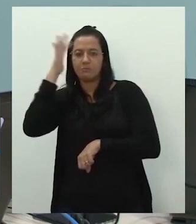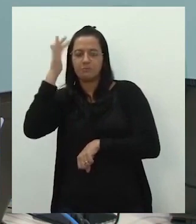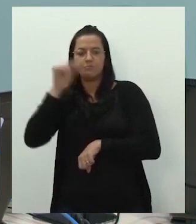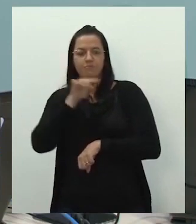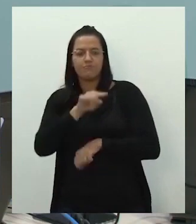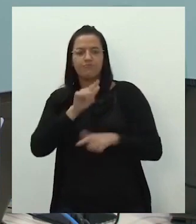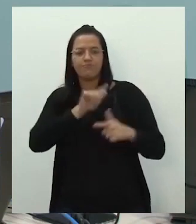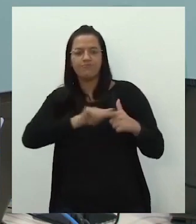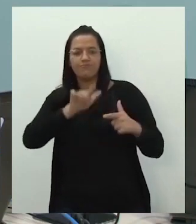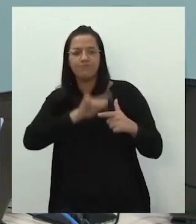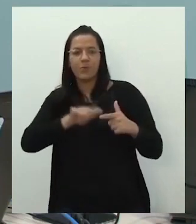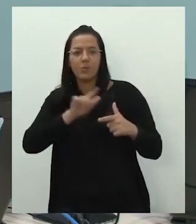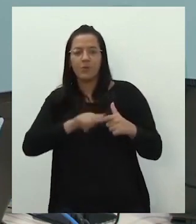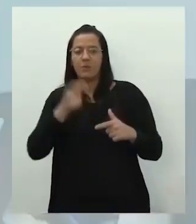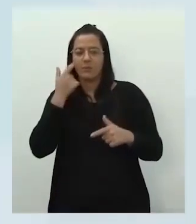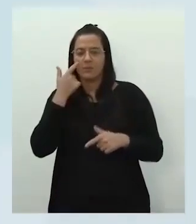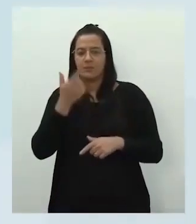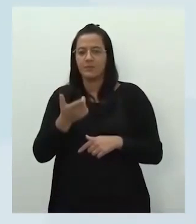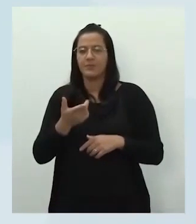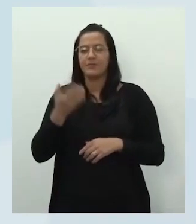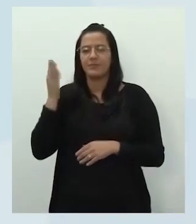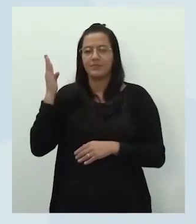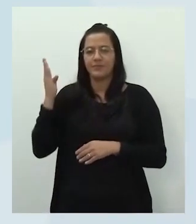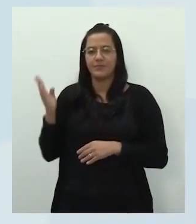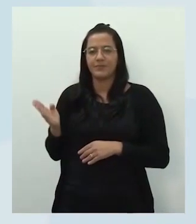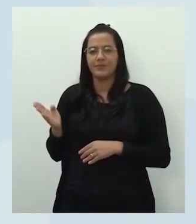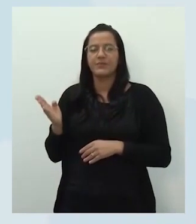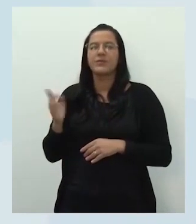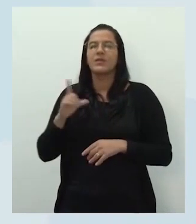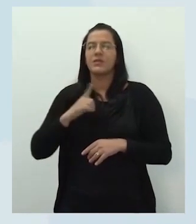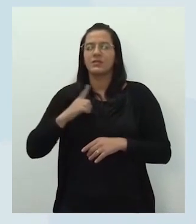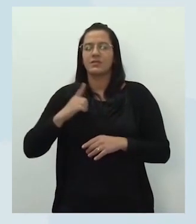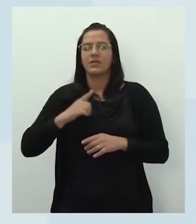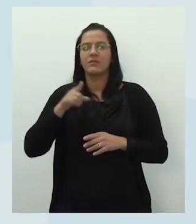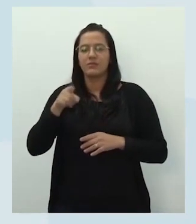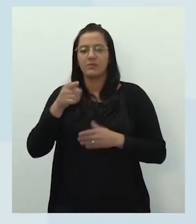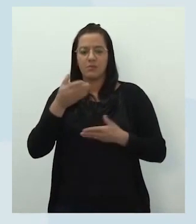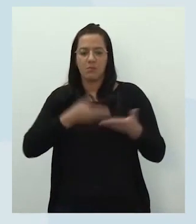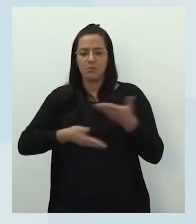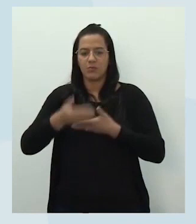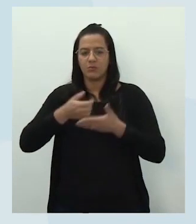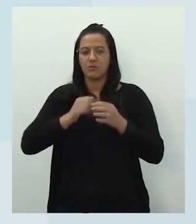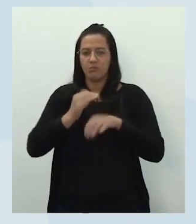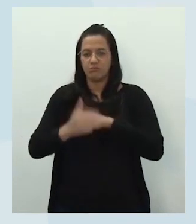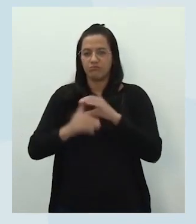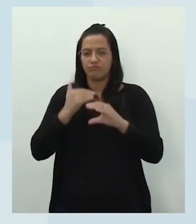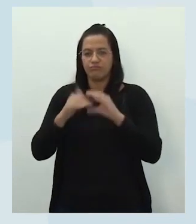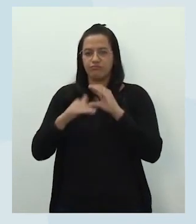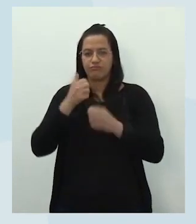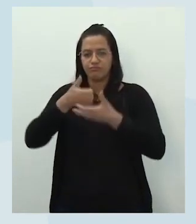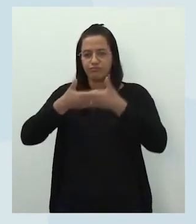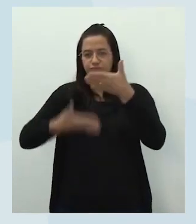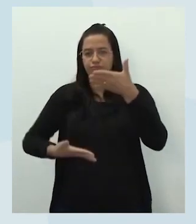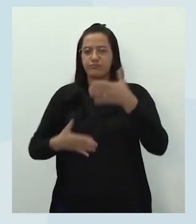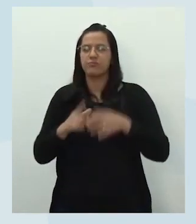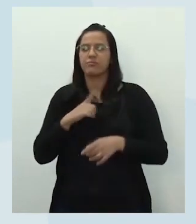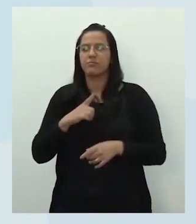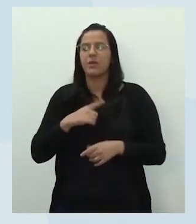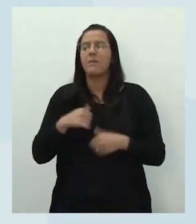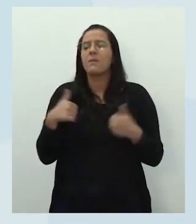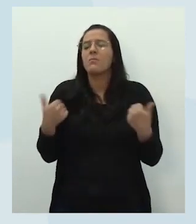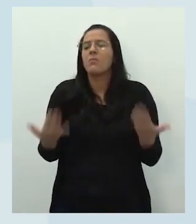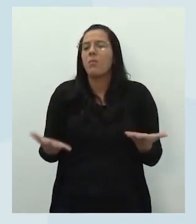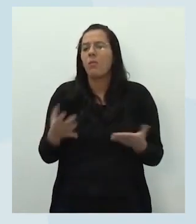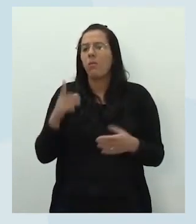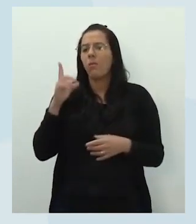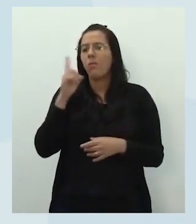situação-problema proposta a seguir, que posteriormente vai ter interação no chat. Então, qual o desafio?